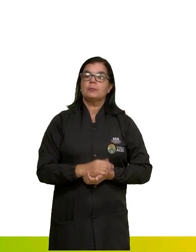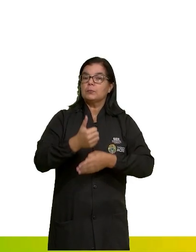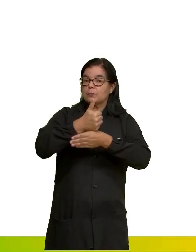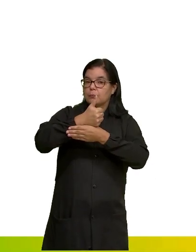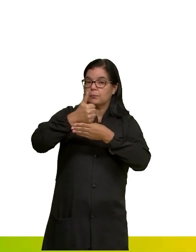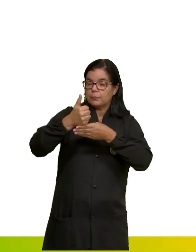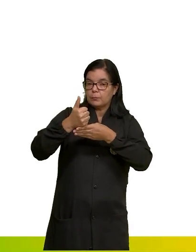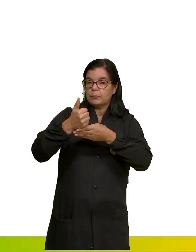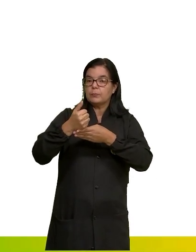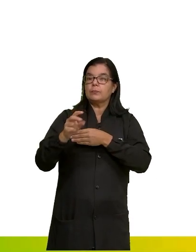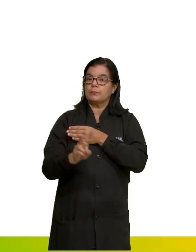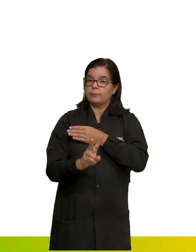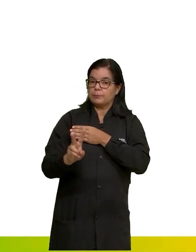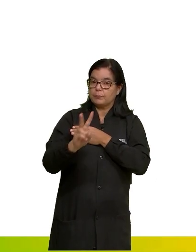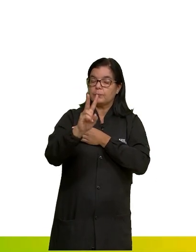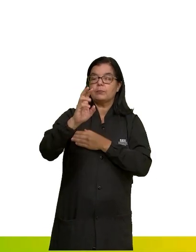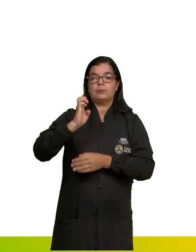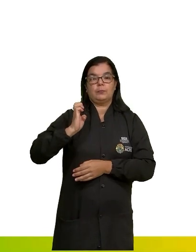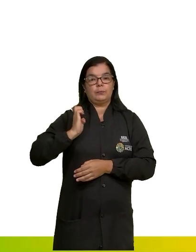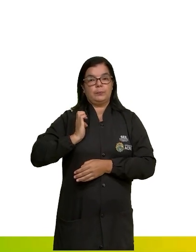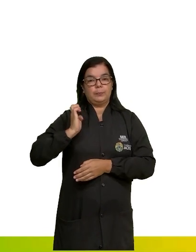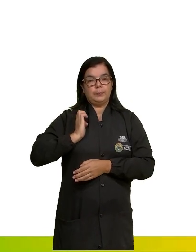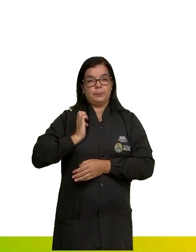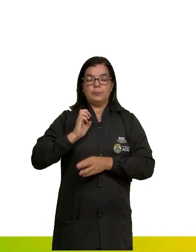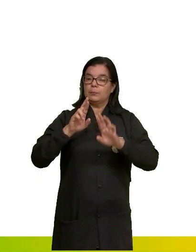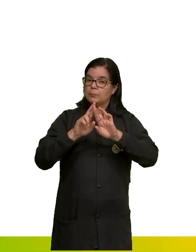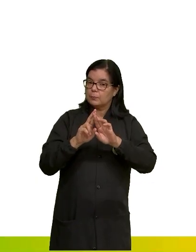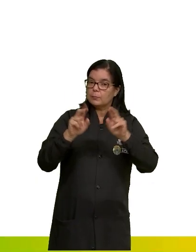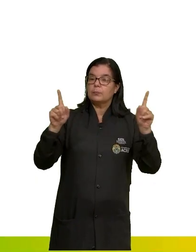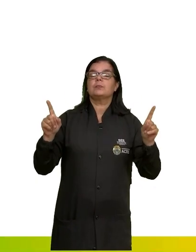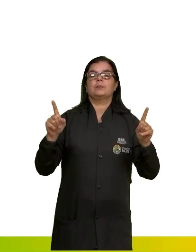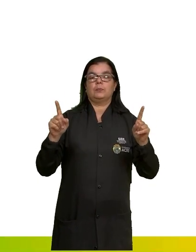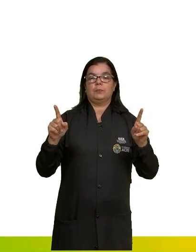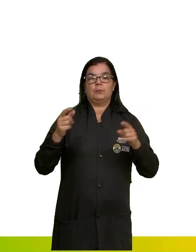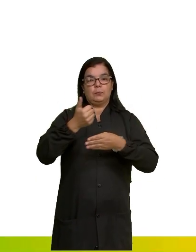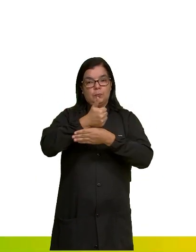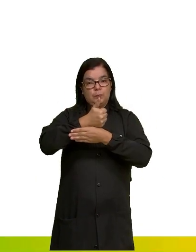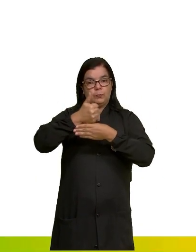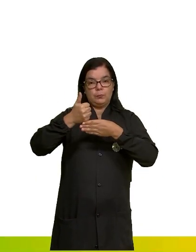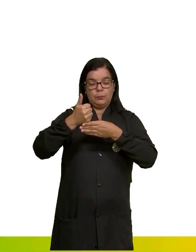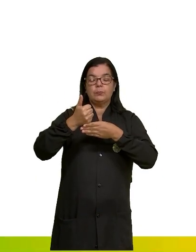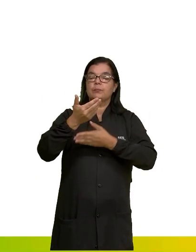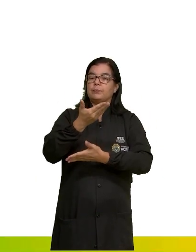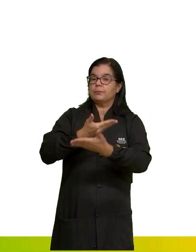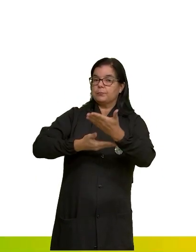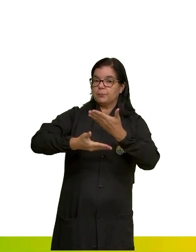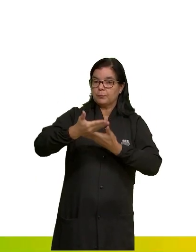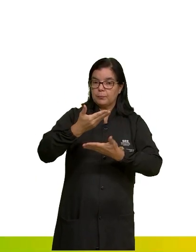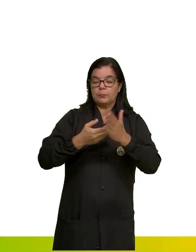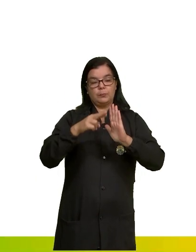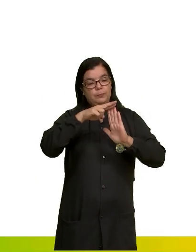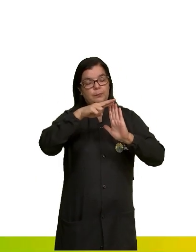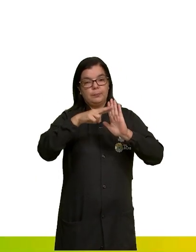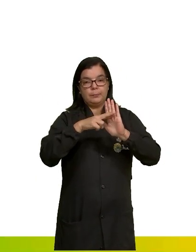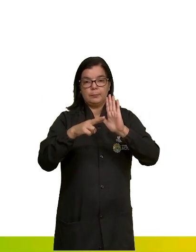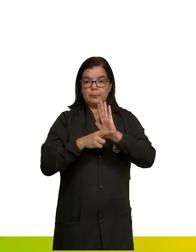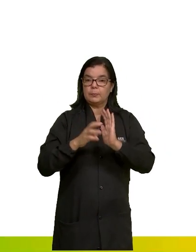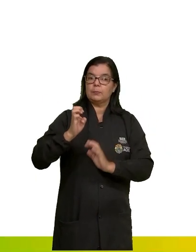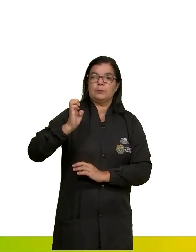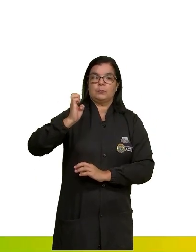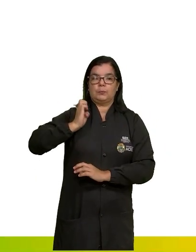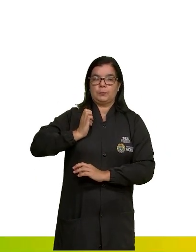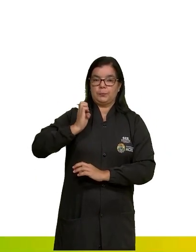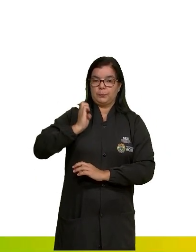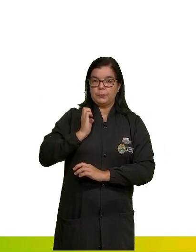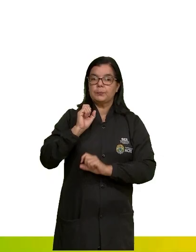morais e valores éticos, que não é a mesma coisa. A moral está muito relacionada com as regras e a ética está